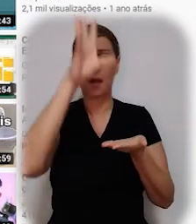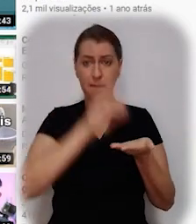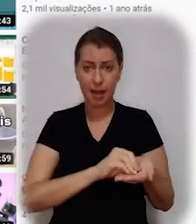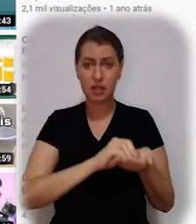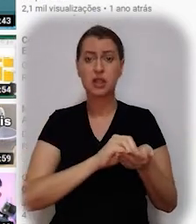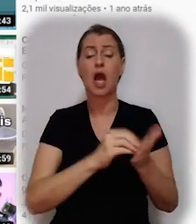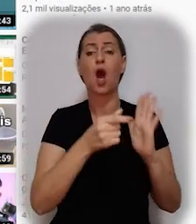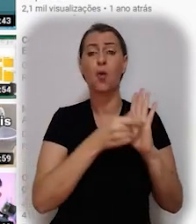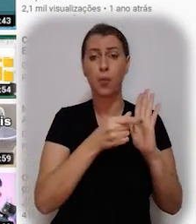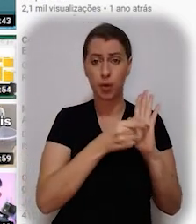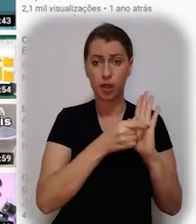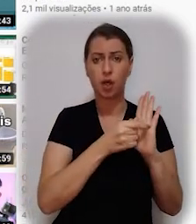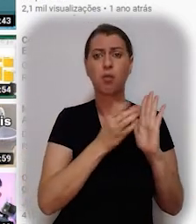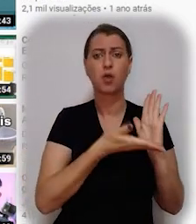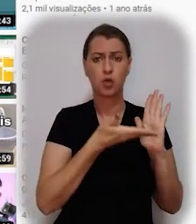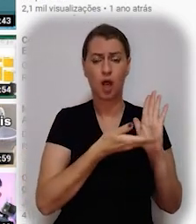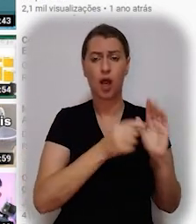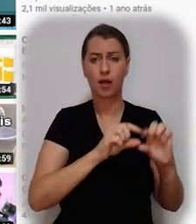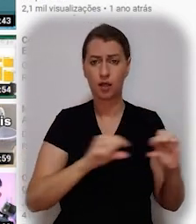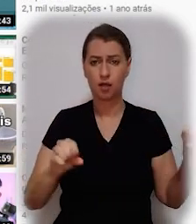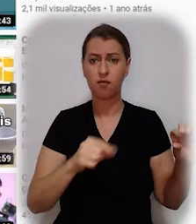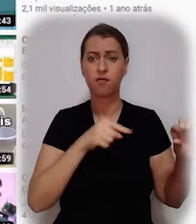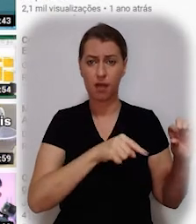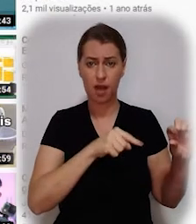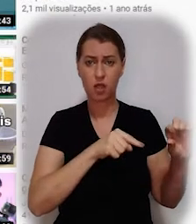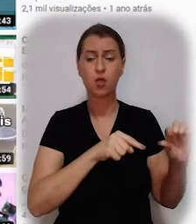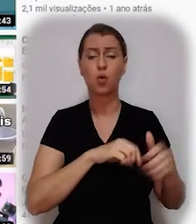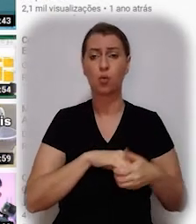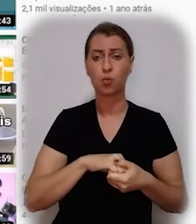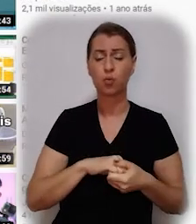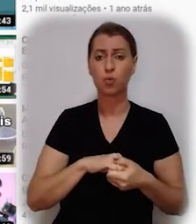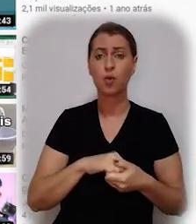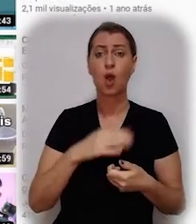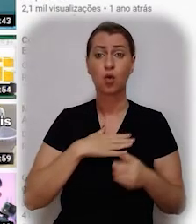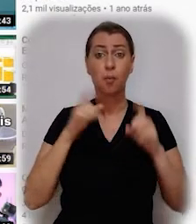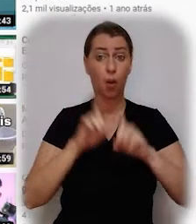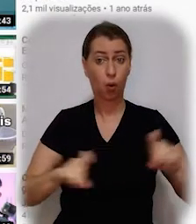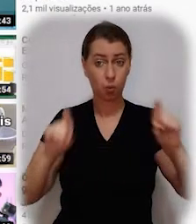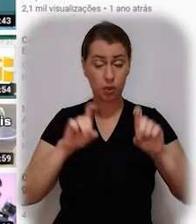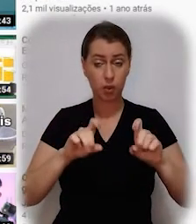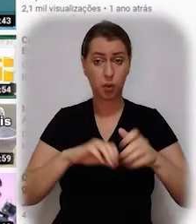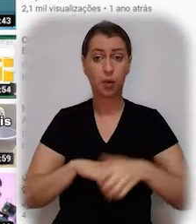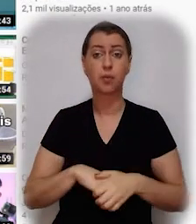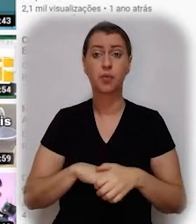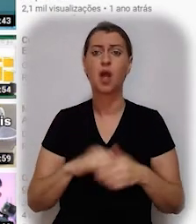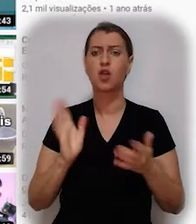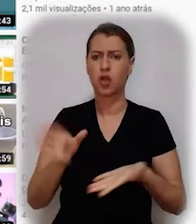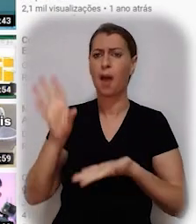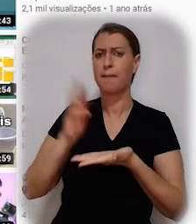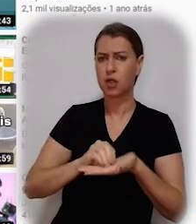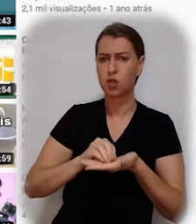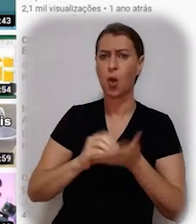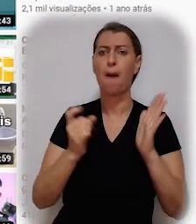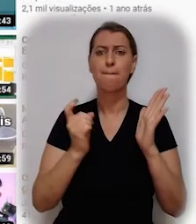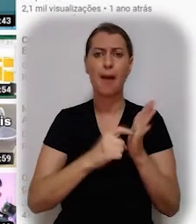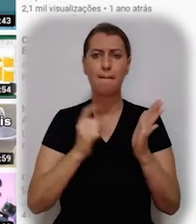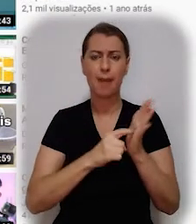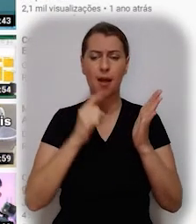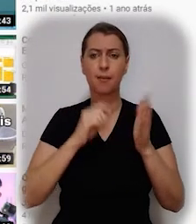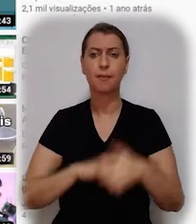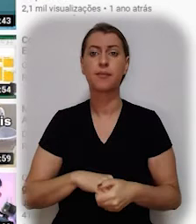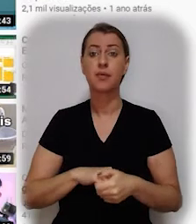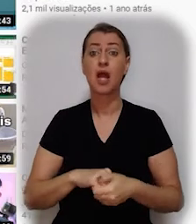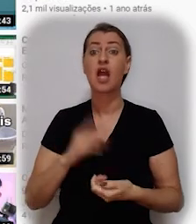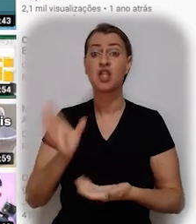o programa aqui, ó. Está baixando aqui no na parte de baixo aqui do meu computador. Acabou de baixar. Eu clico duas vezes